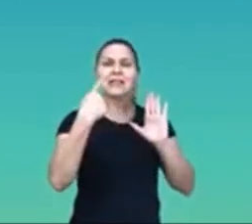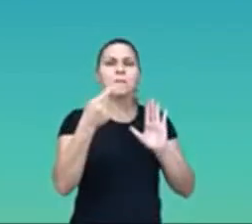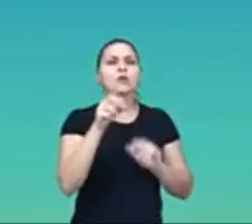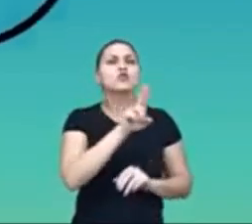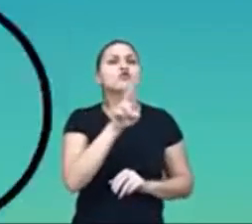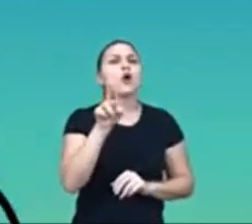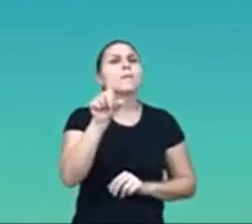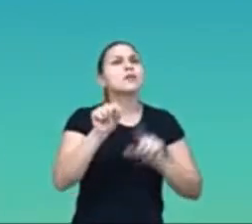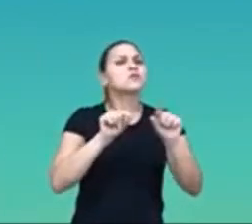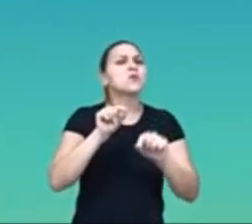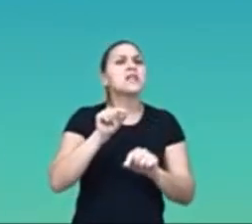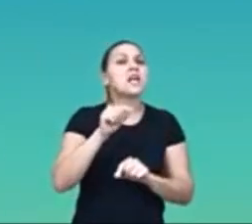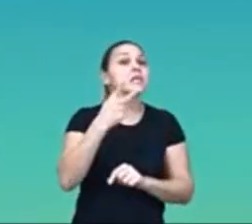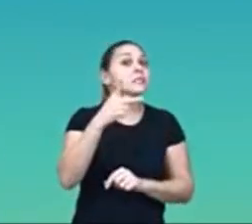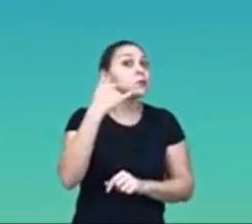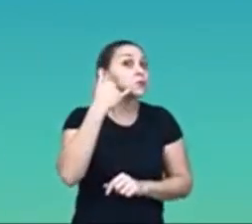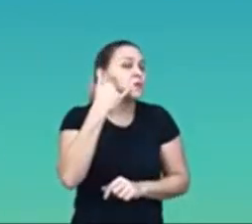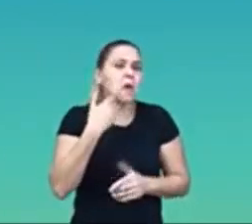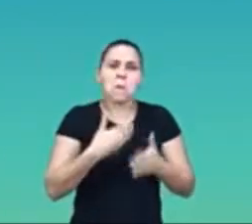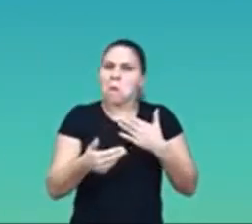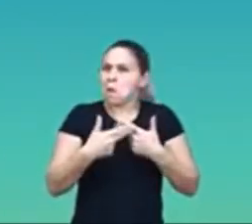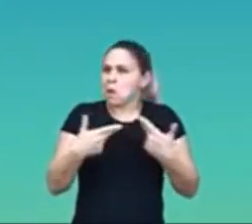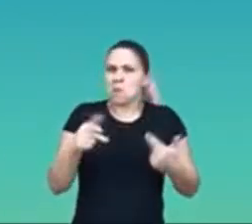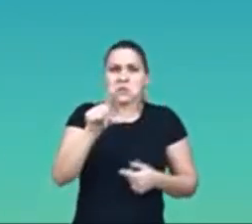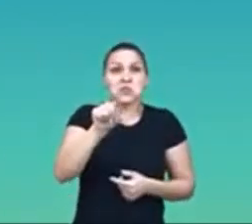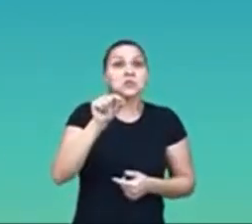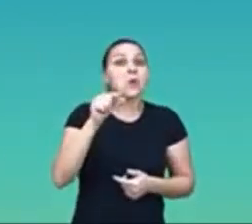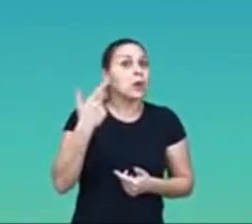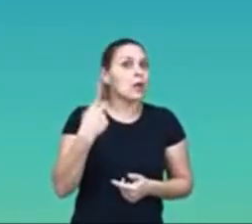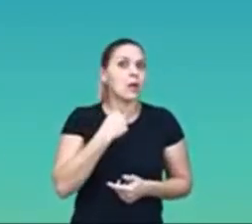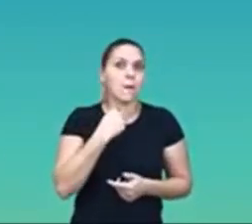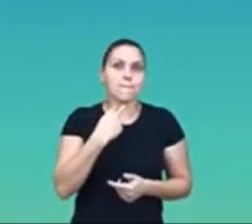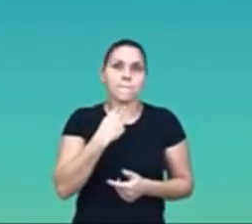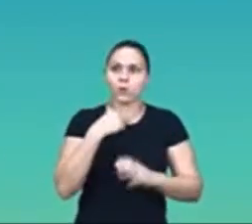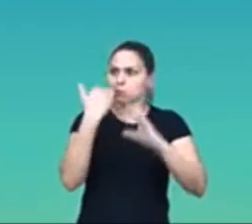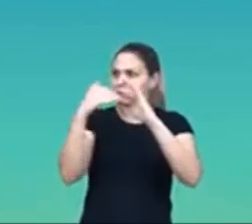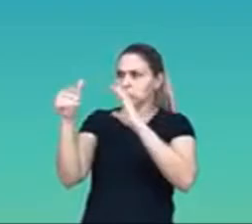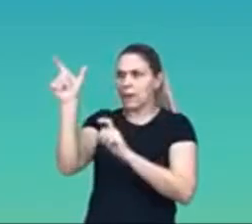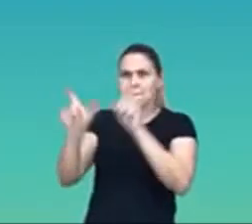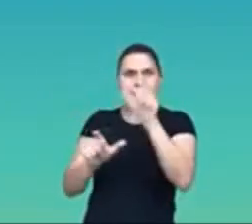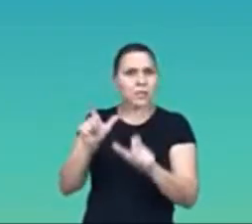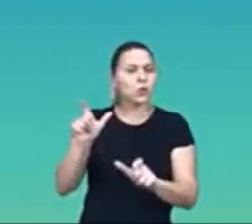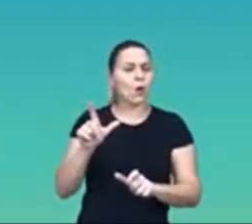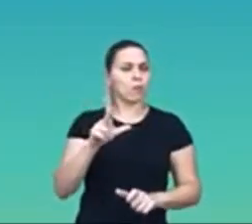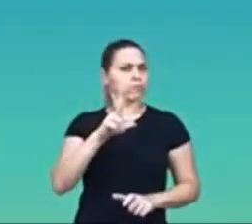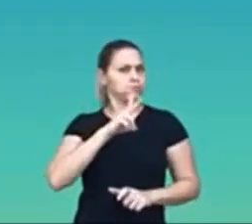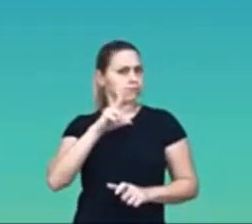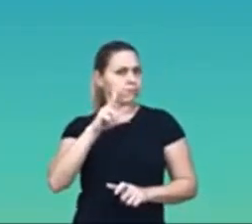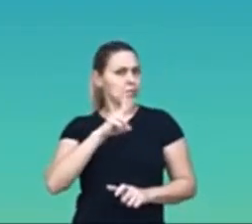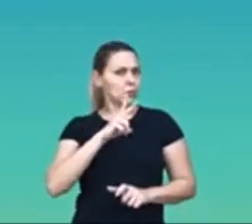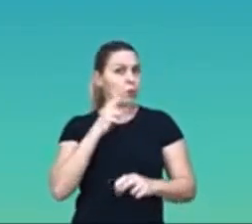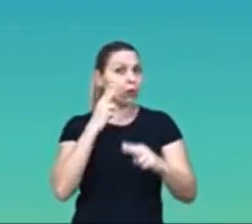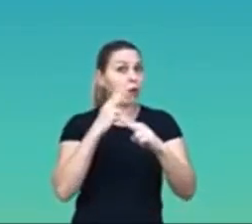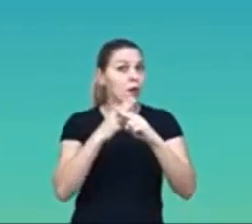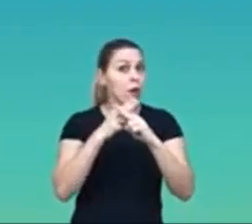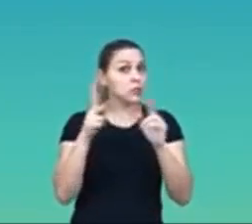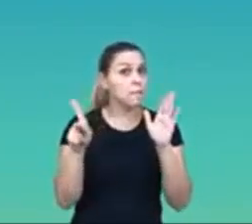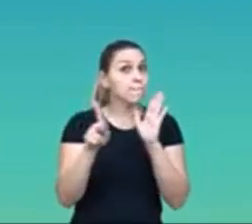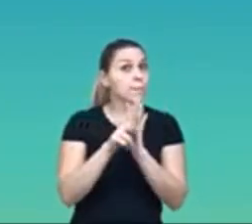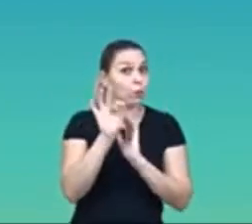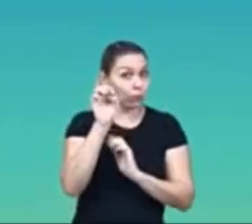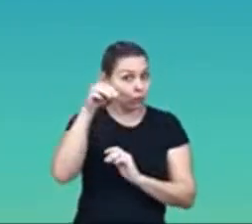um nome para o seu celular, qualquer um. Não passe esse código para ninguém. Esse código é para uso exclusivo no Caixa